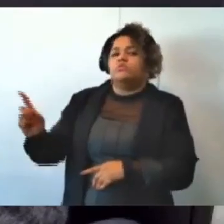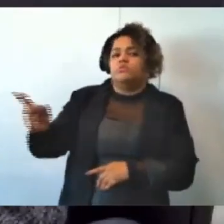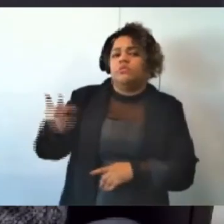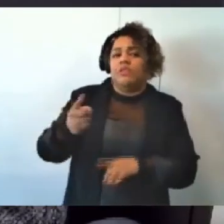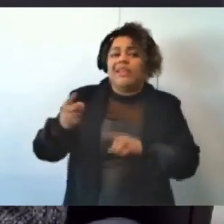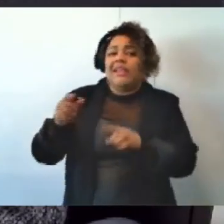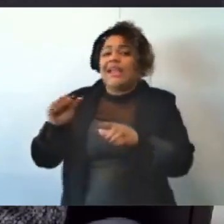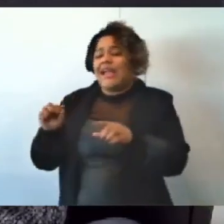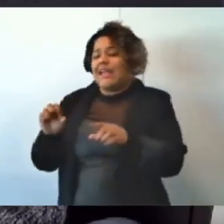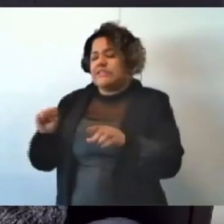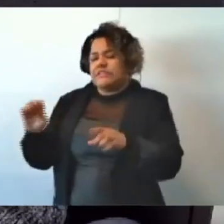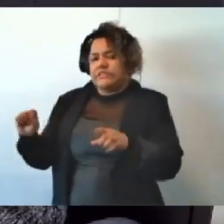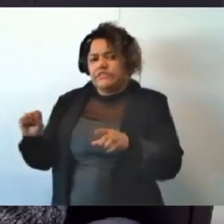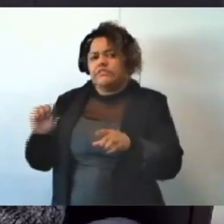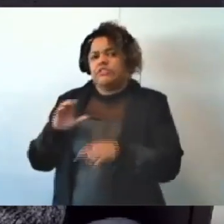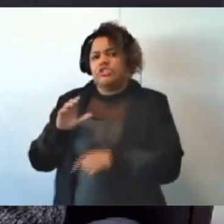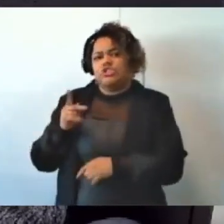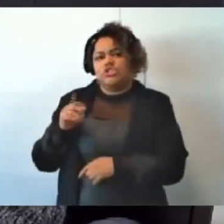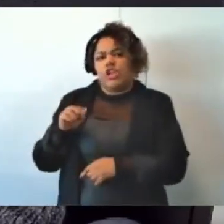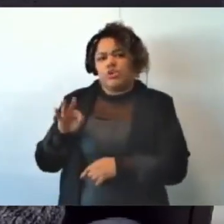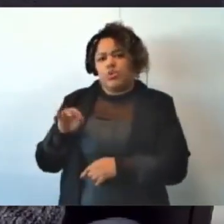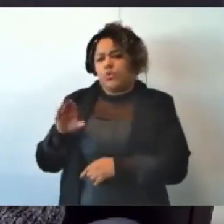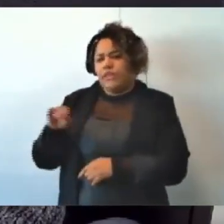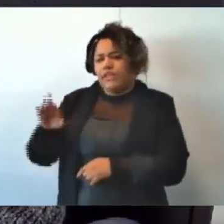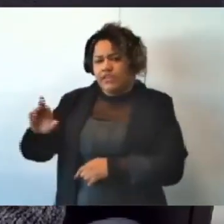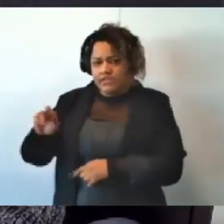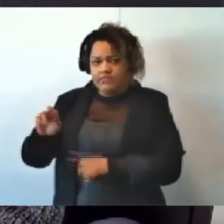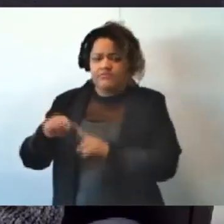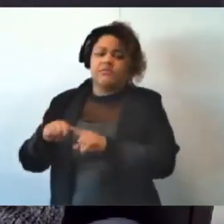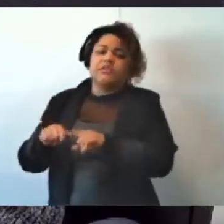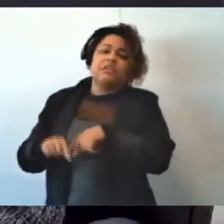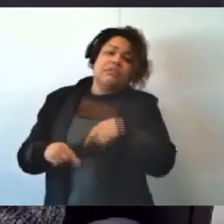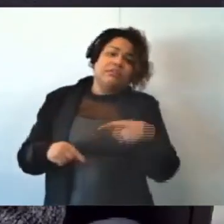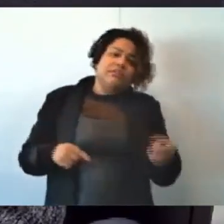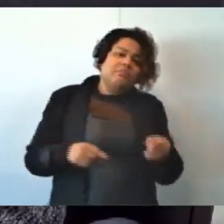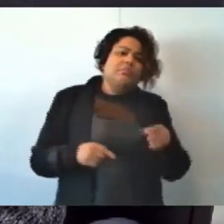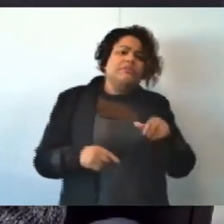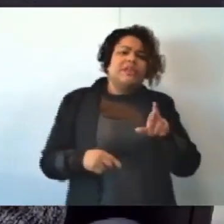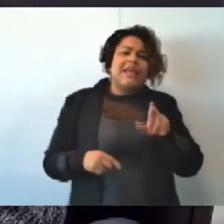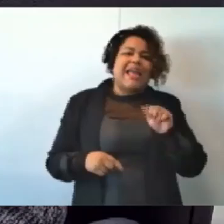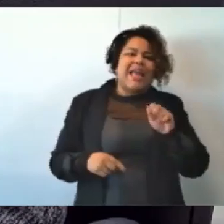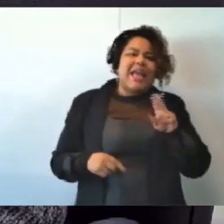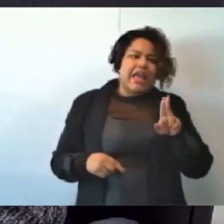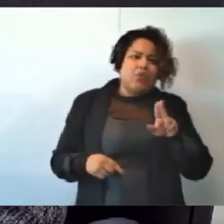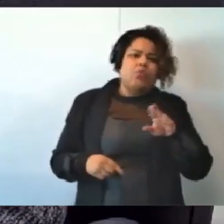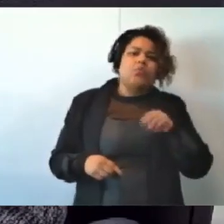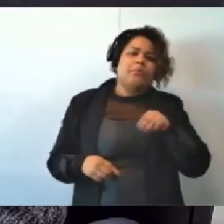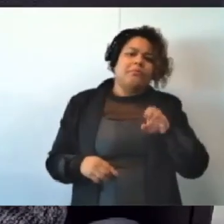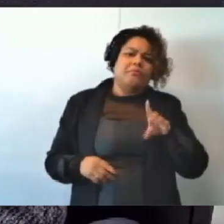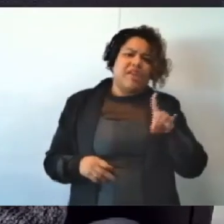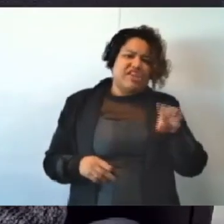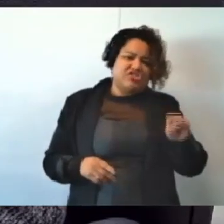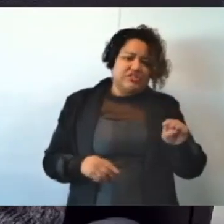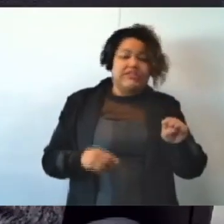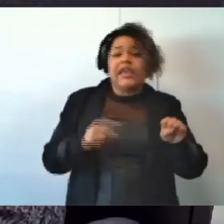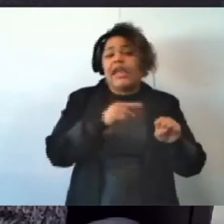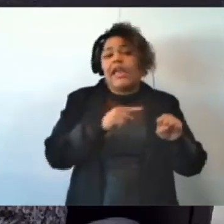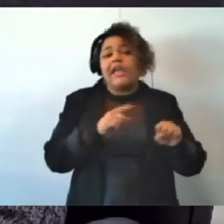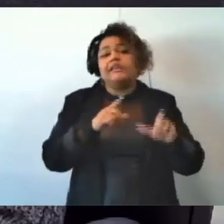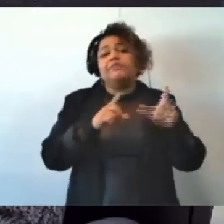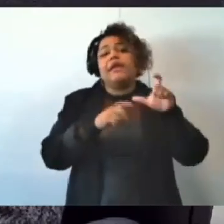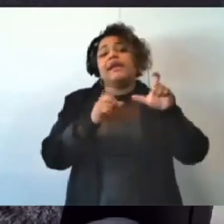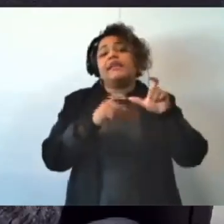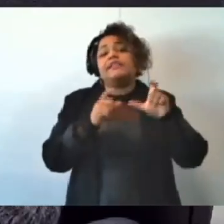Raul Mendes. O que, que acontece? Eles impediram a conversão da Raul Mendes. E